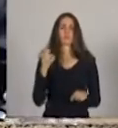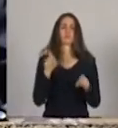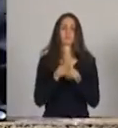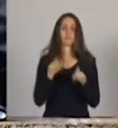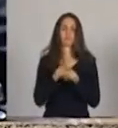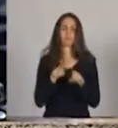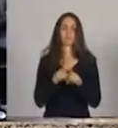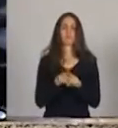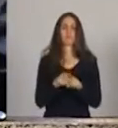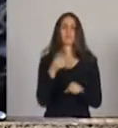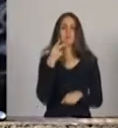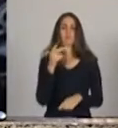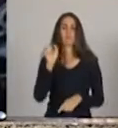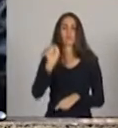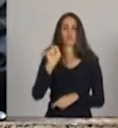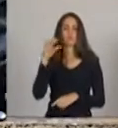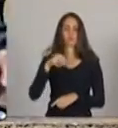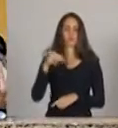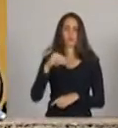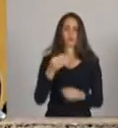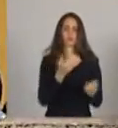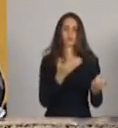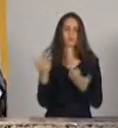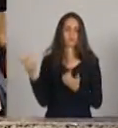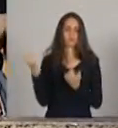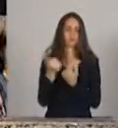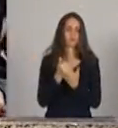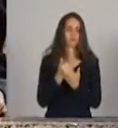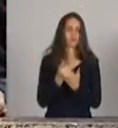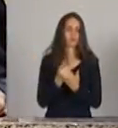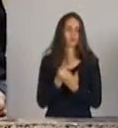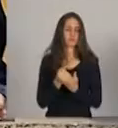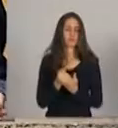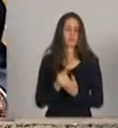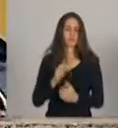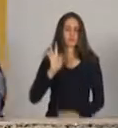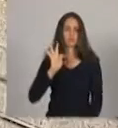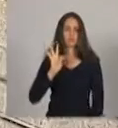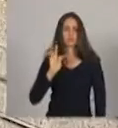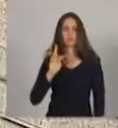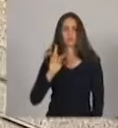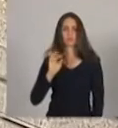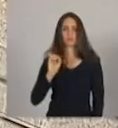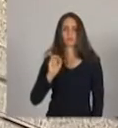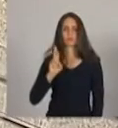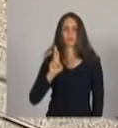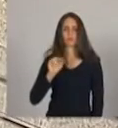Nesse momento, eu passo a presidência para o deputado Torino Marques.